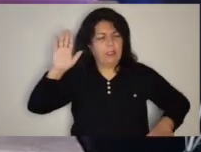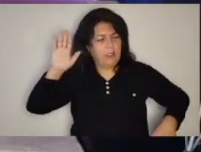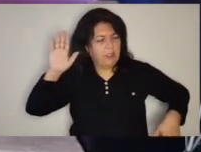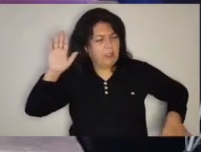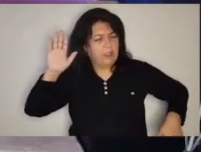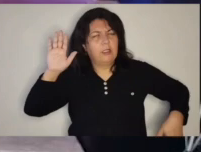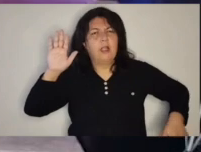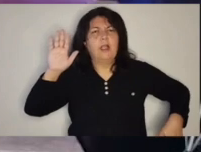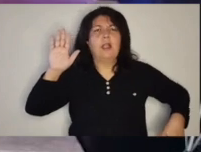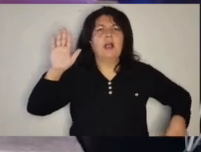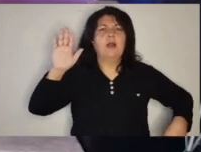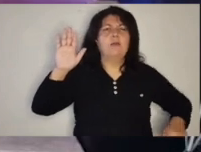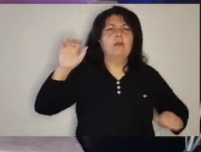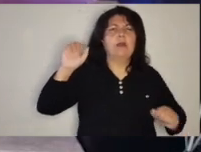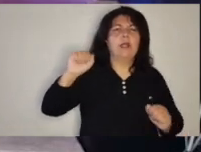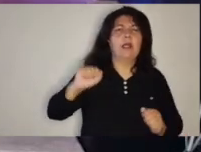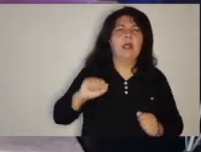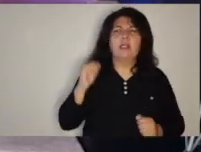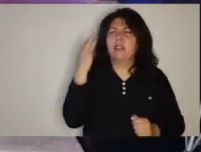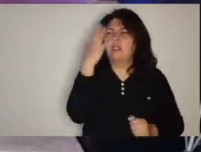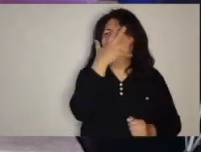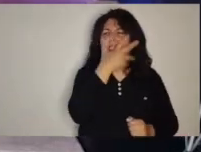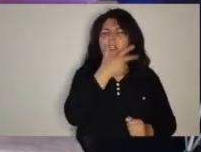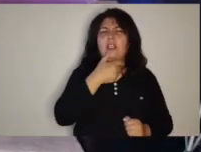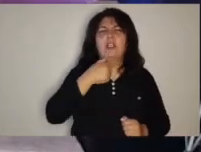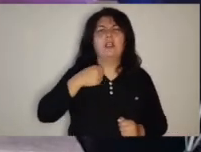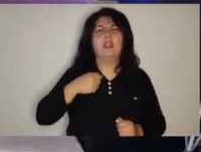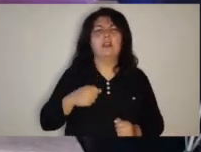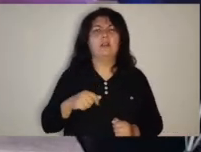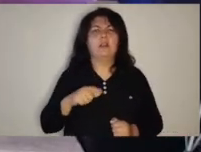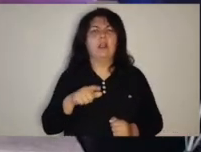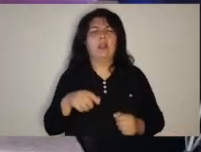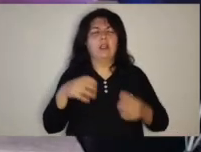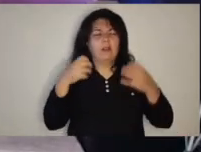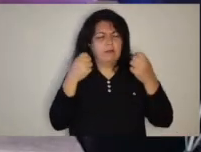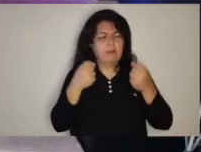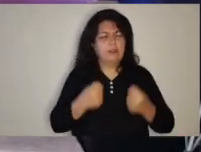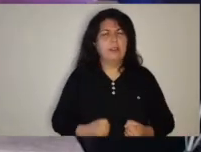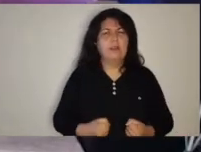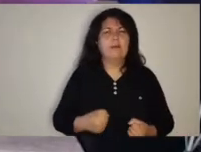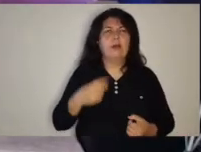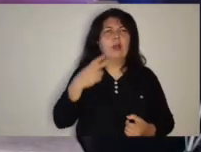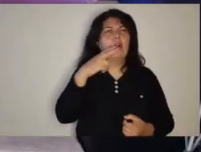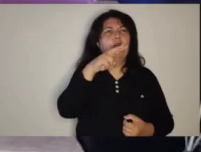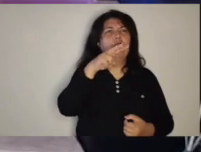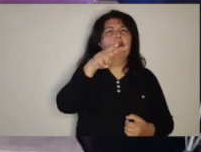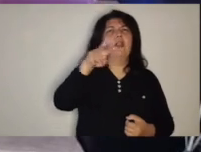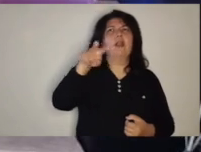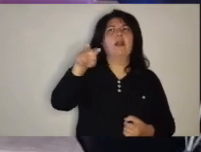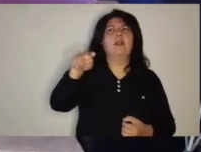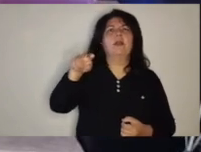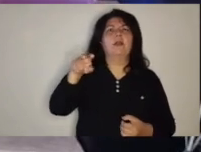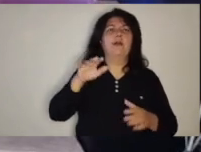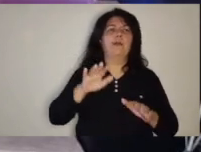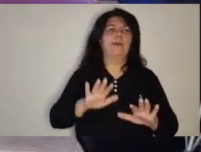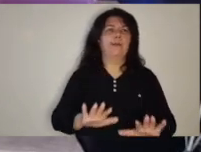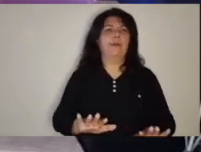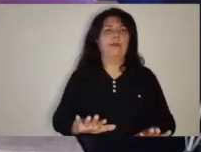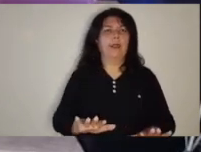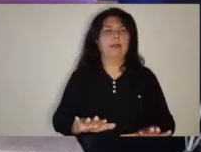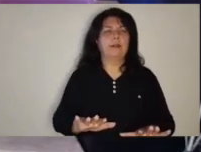aquele marzão lindo, azul, turquesa, aquela areia fina. E ali, irmãos, você pode desfrutar